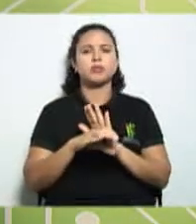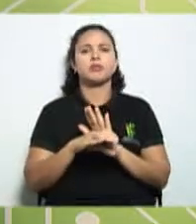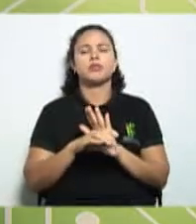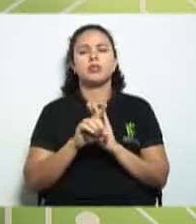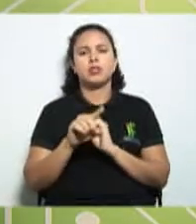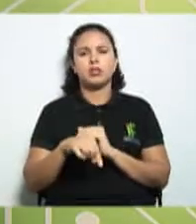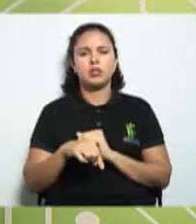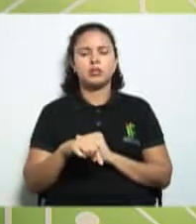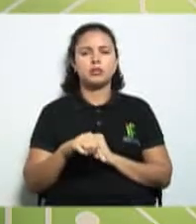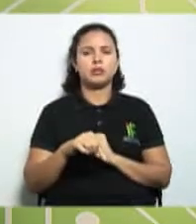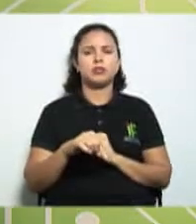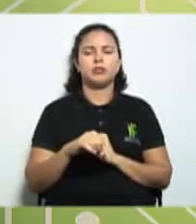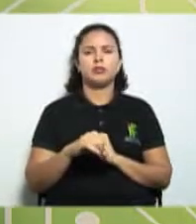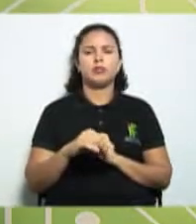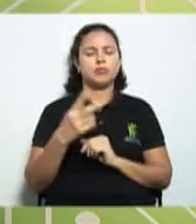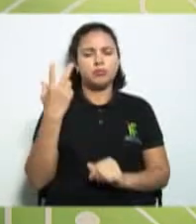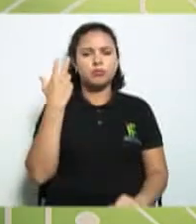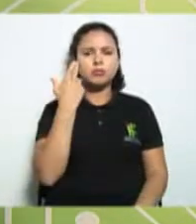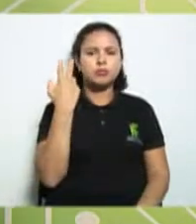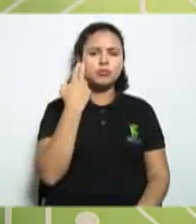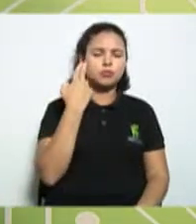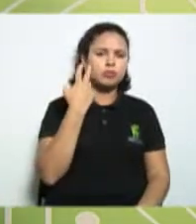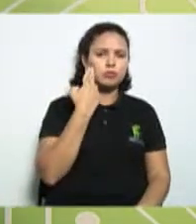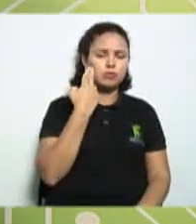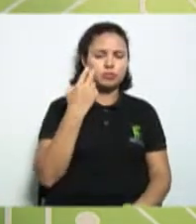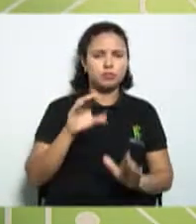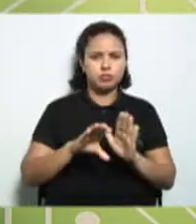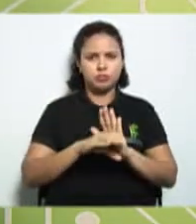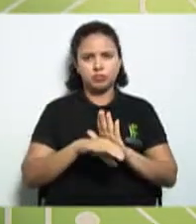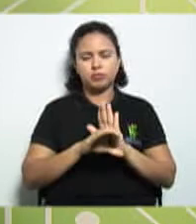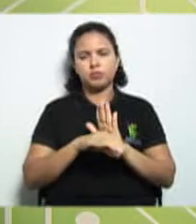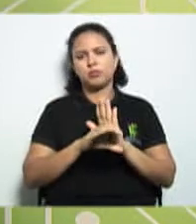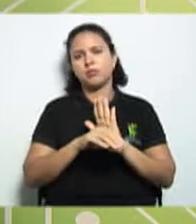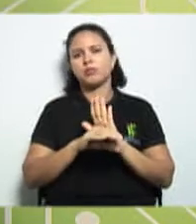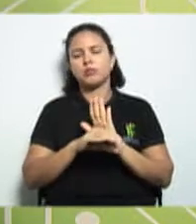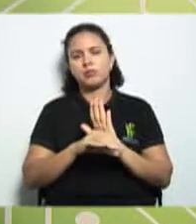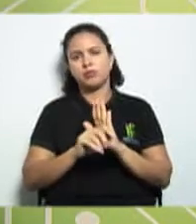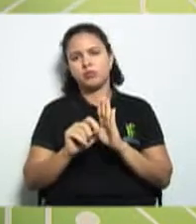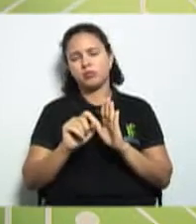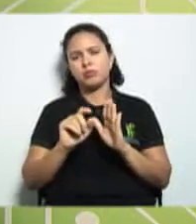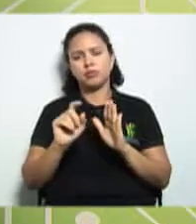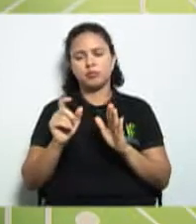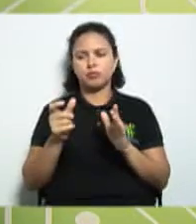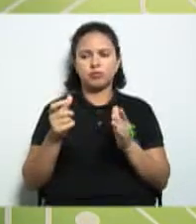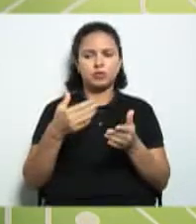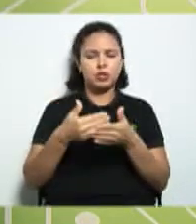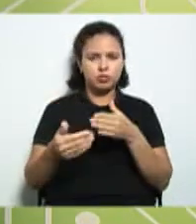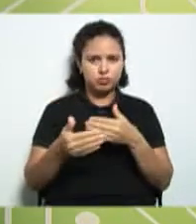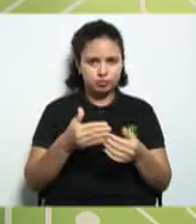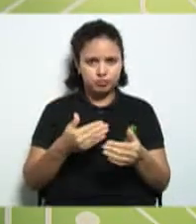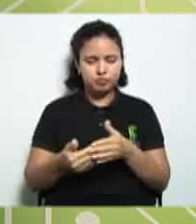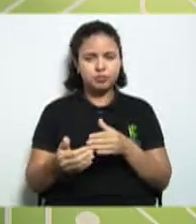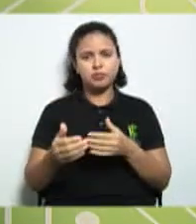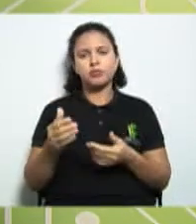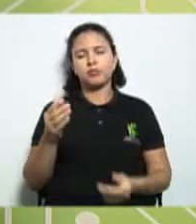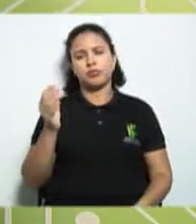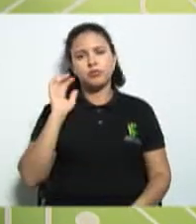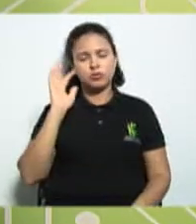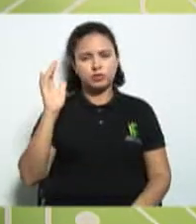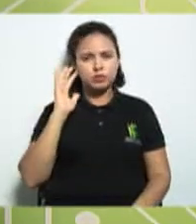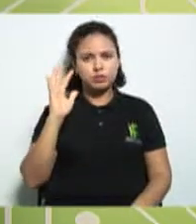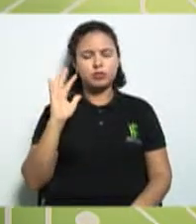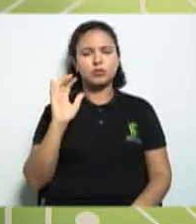que é bastante comum, né? Você conceituar determinada situação. Alguns autores usam o